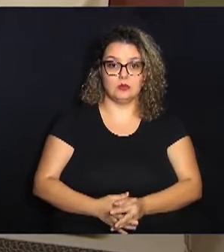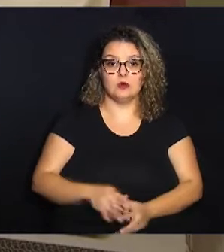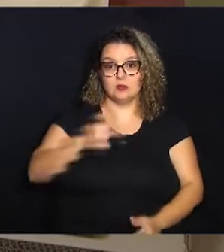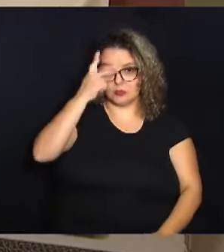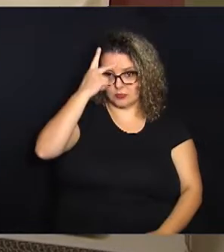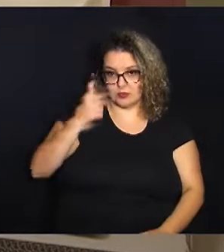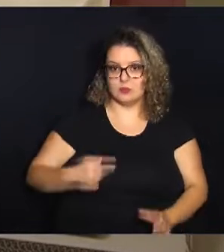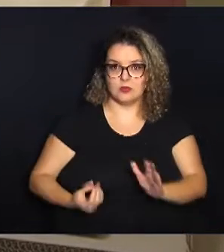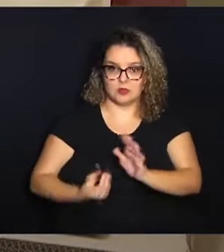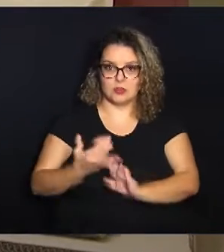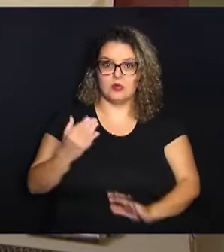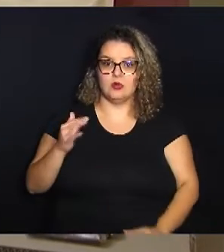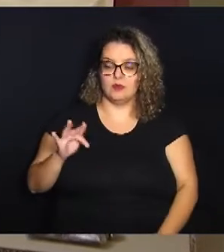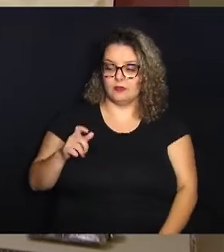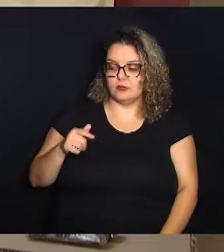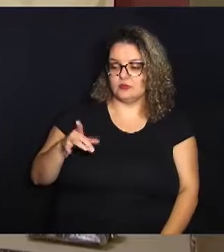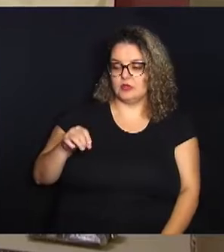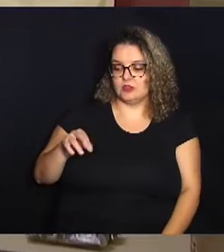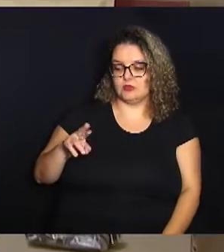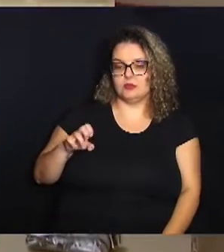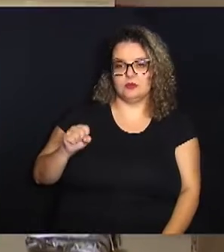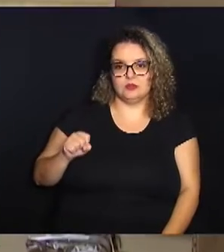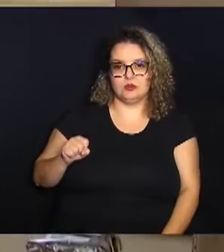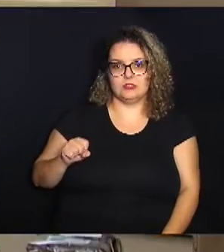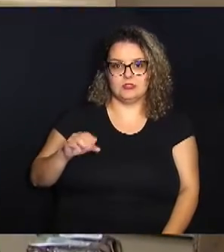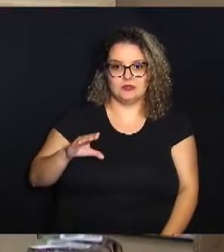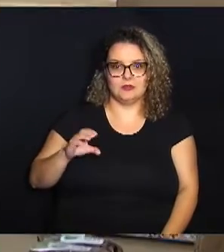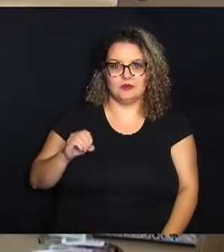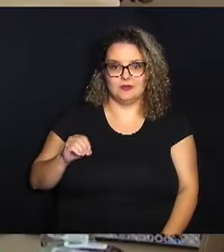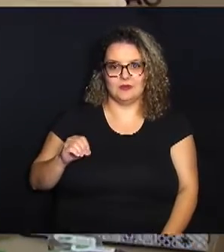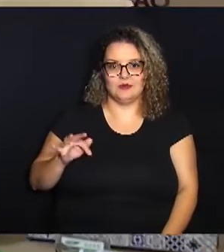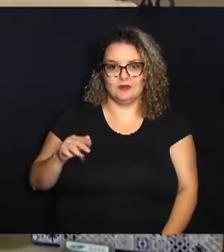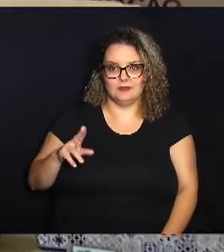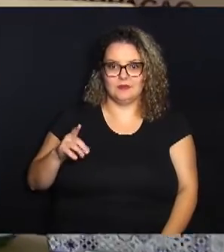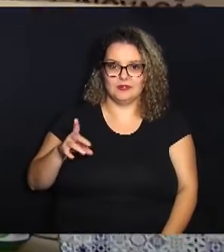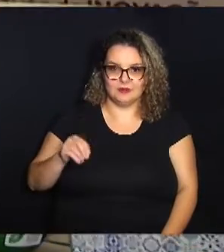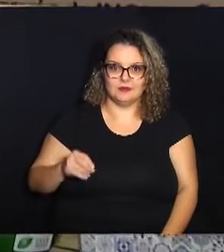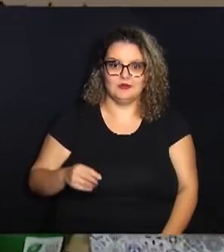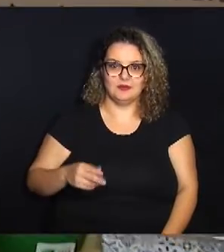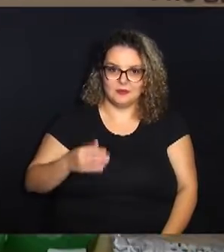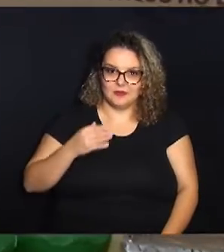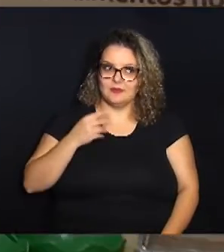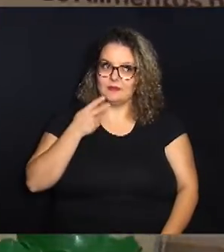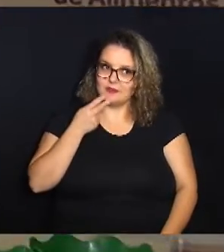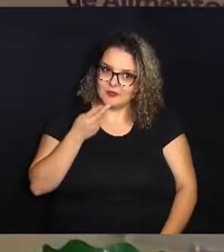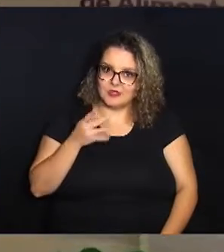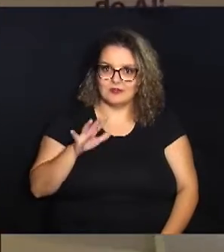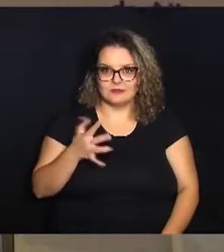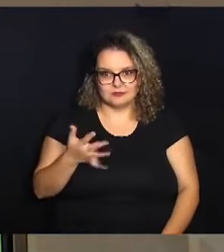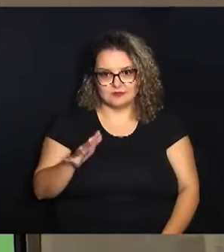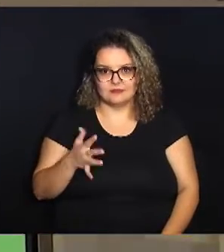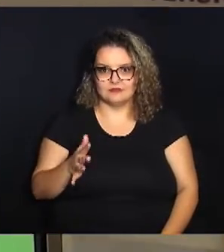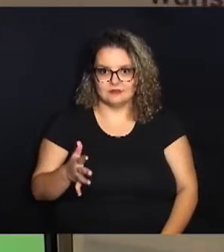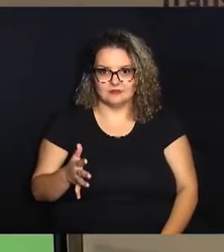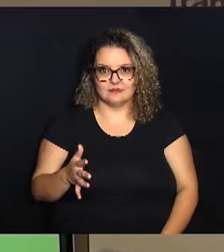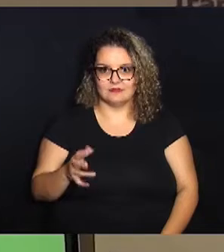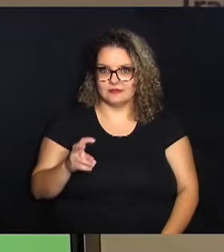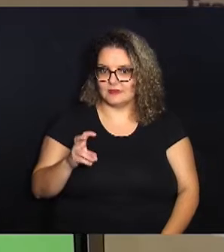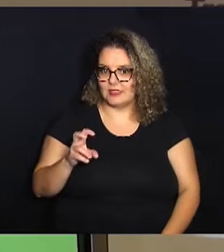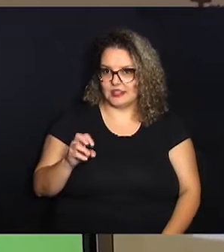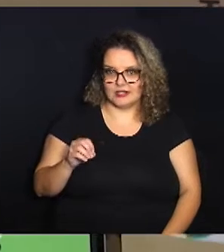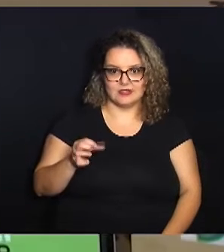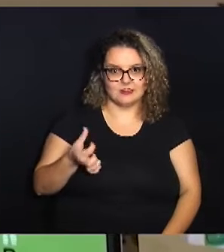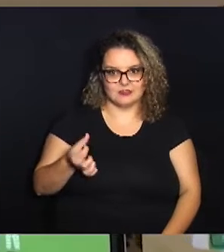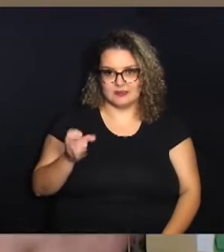fundadores, né, e cofundadores. Posso dizer aí que foi aproximadamente 50, 60